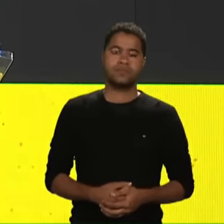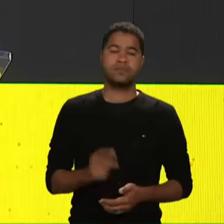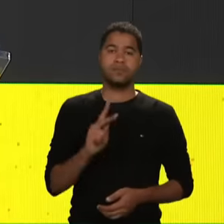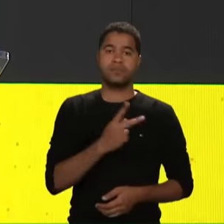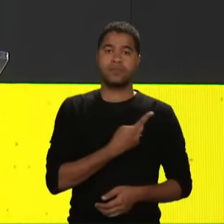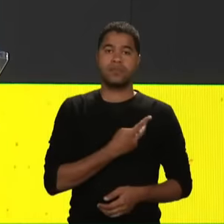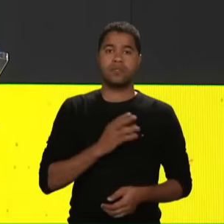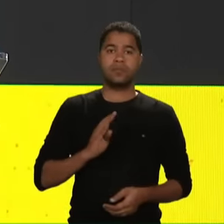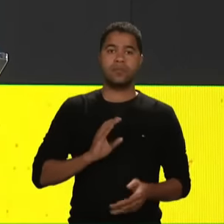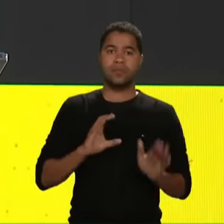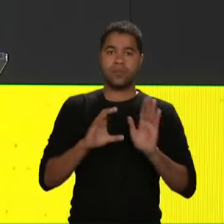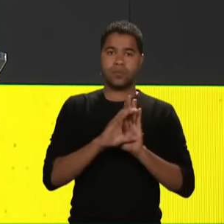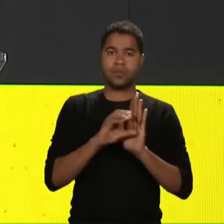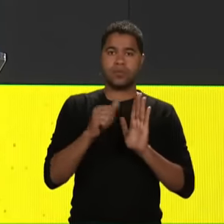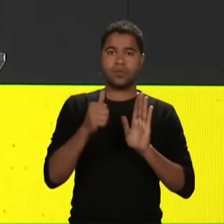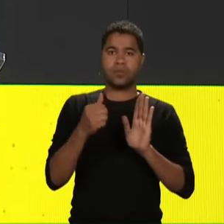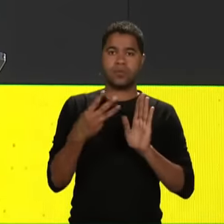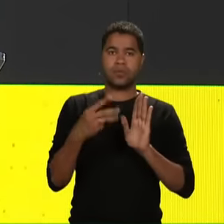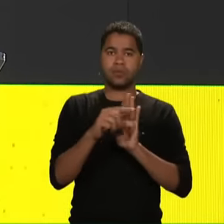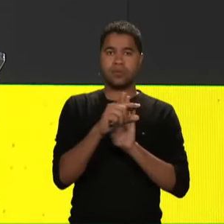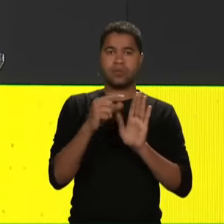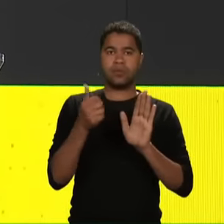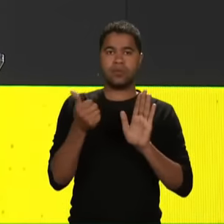Hebreus 13, 16.